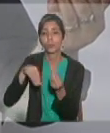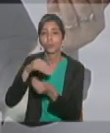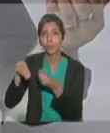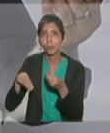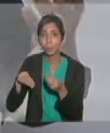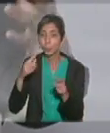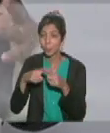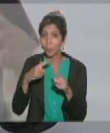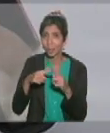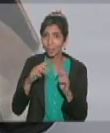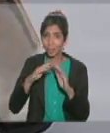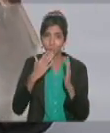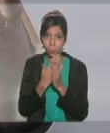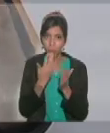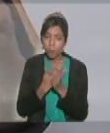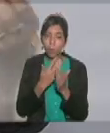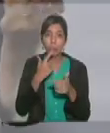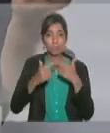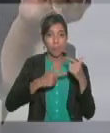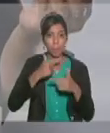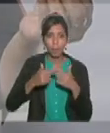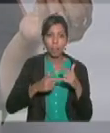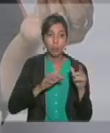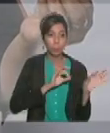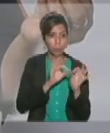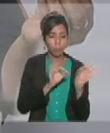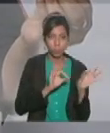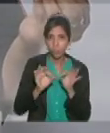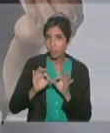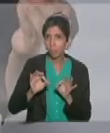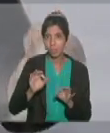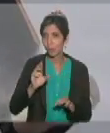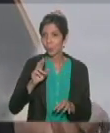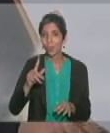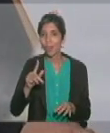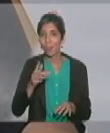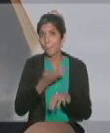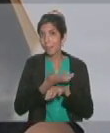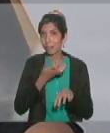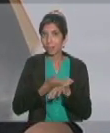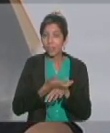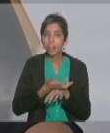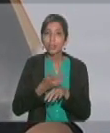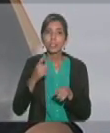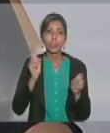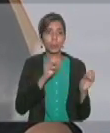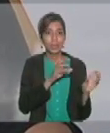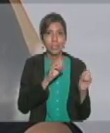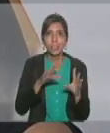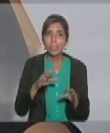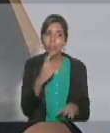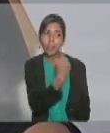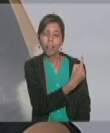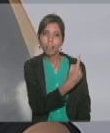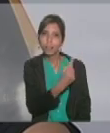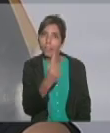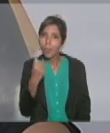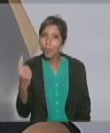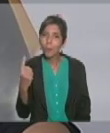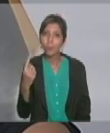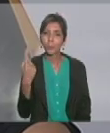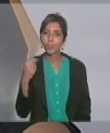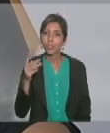ano. Porque como a escola trabalha por projeto e não por conteúdo, e o ensino é individualizado, eles têm acesso a